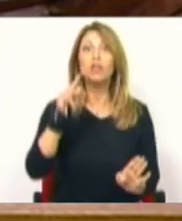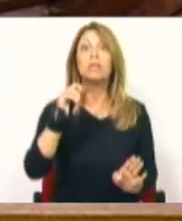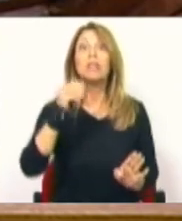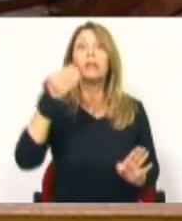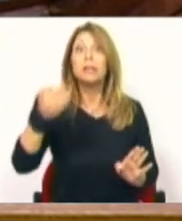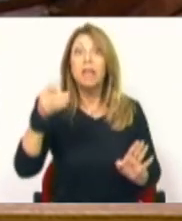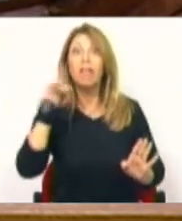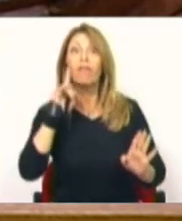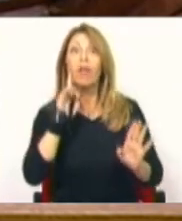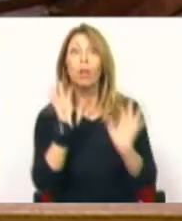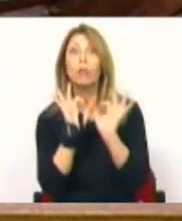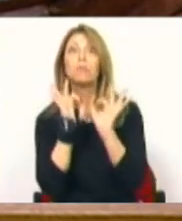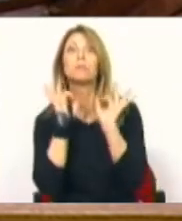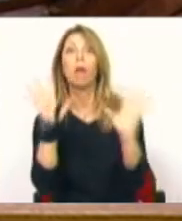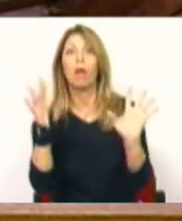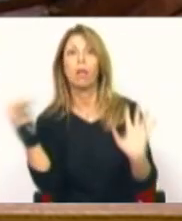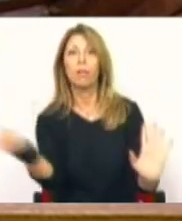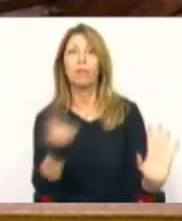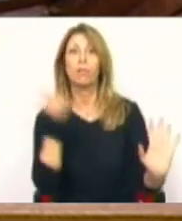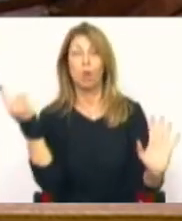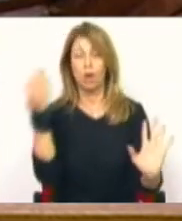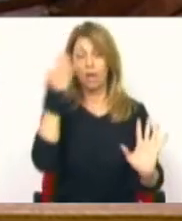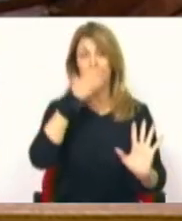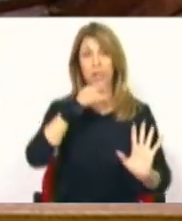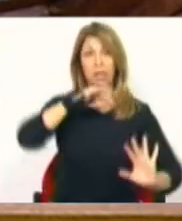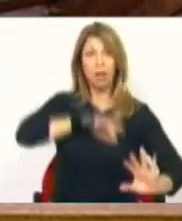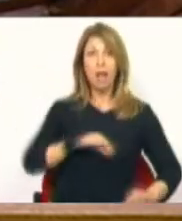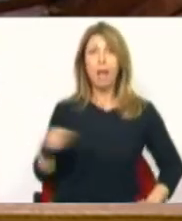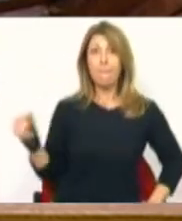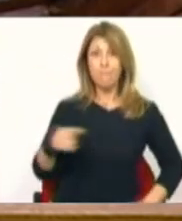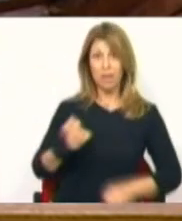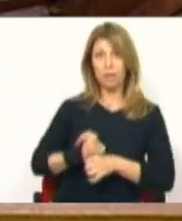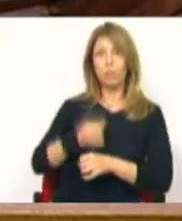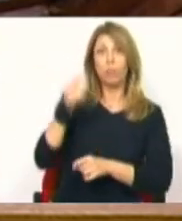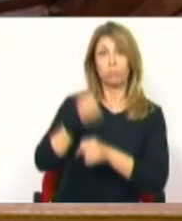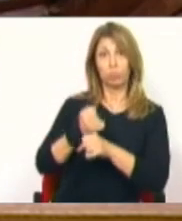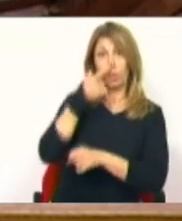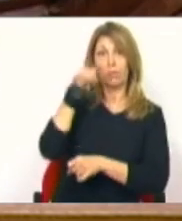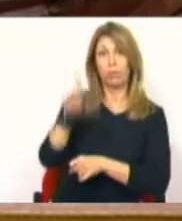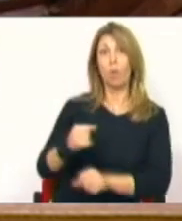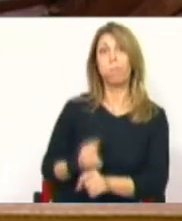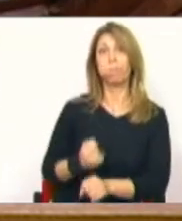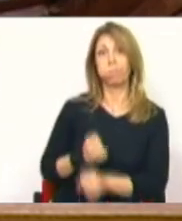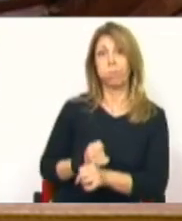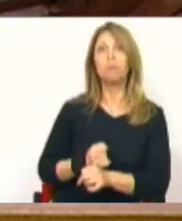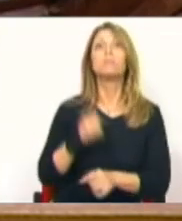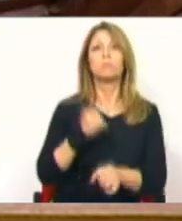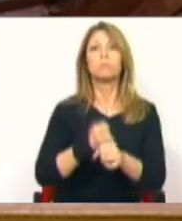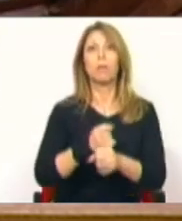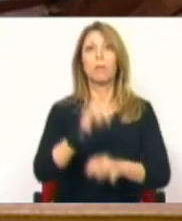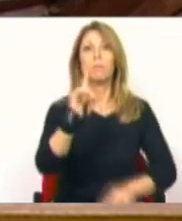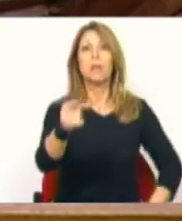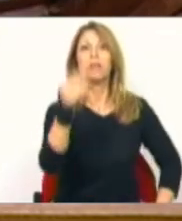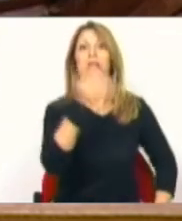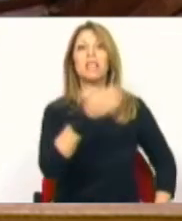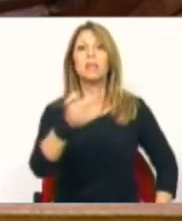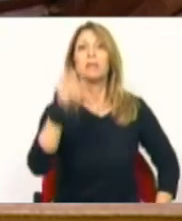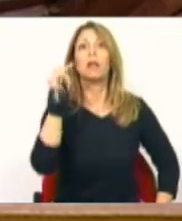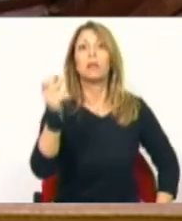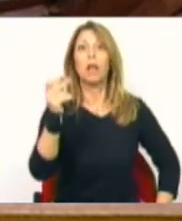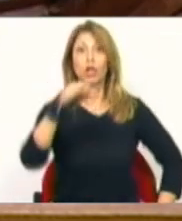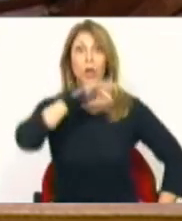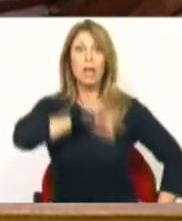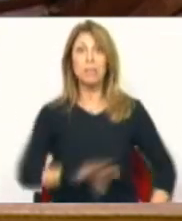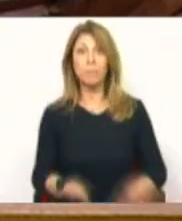esse trabalhador da SONAI ganhar o salário mínimo, terá de trabalhar 77 anos para ganhar o mesmo que o gestor da empresa. E